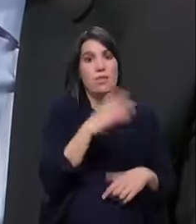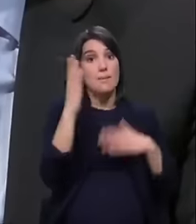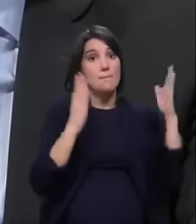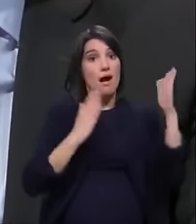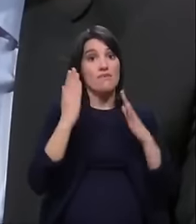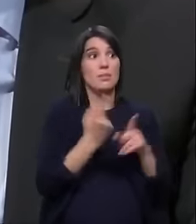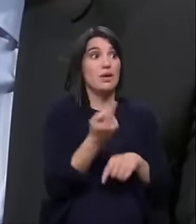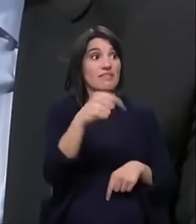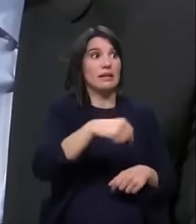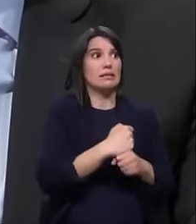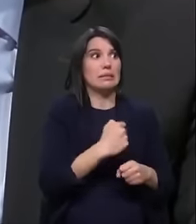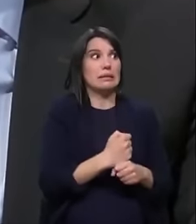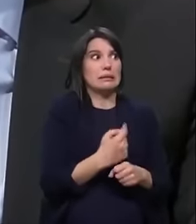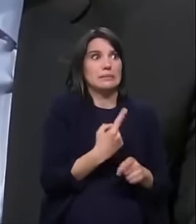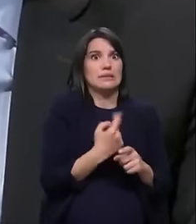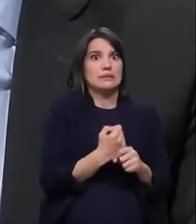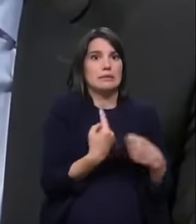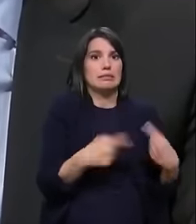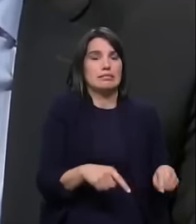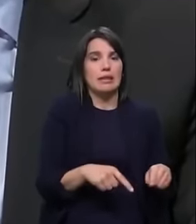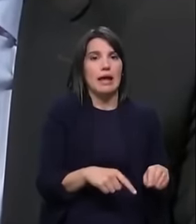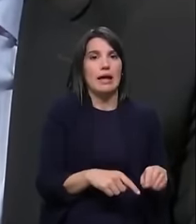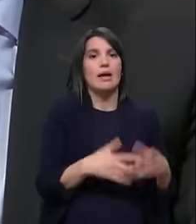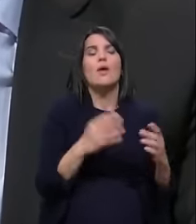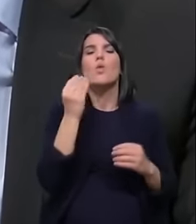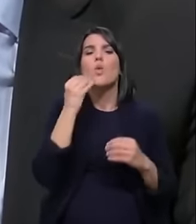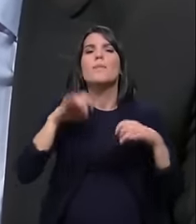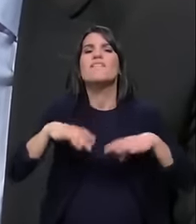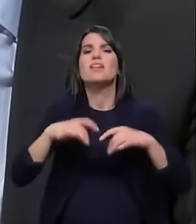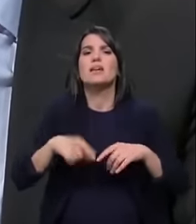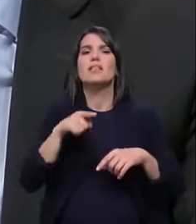vem trabalhar porque há trabalho, como é que se evita mas não tem qualquer forma.